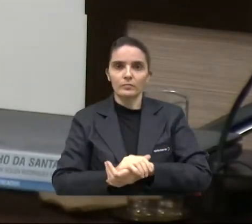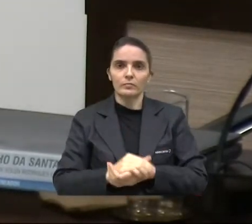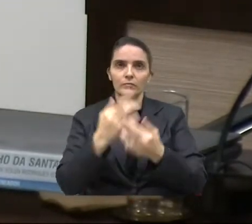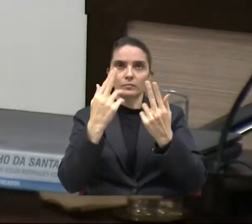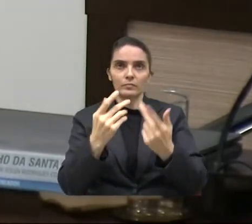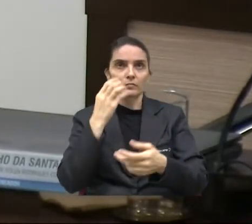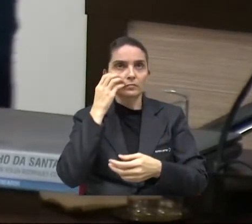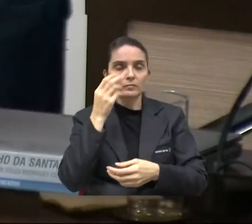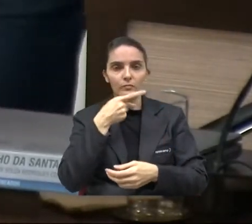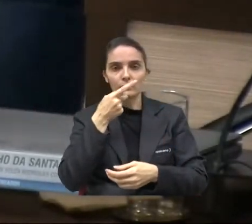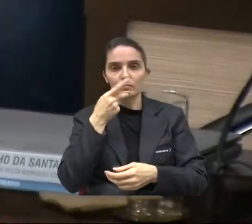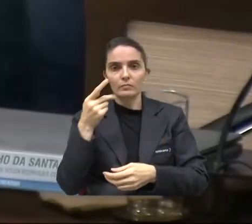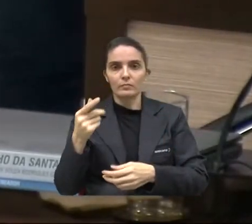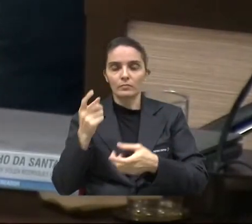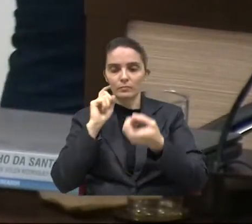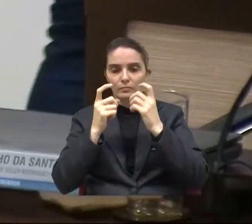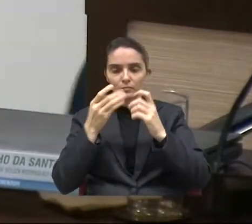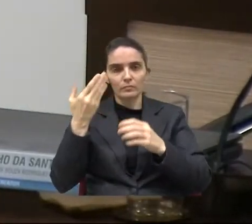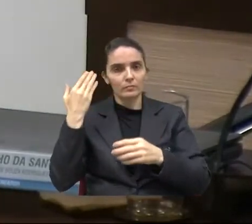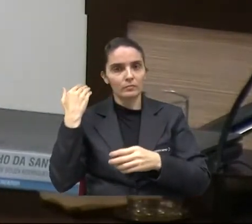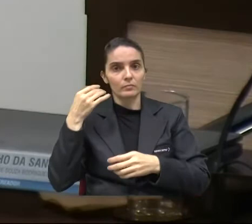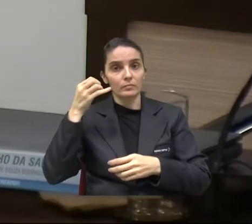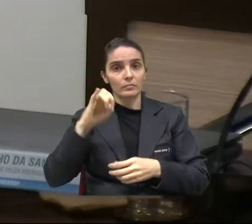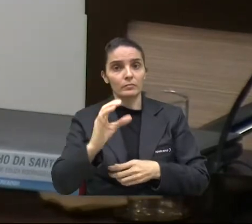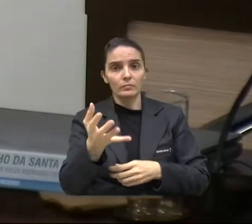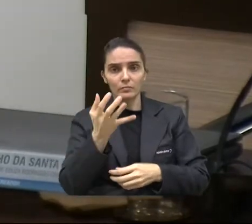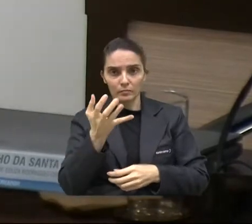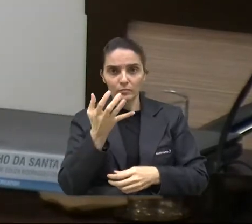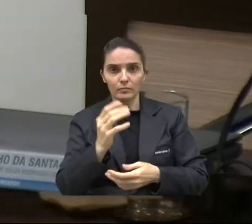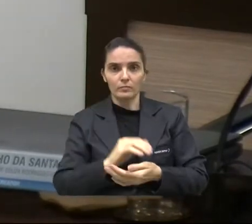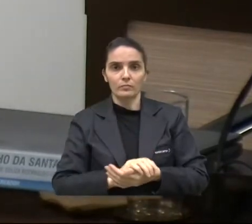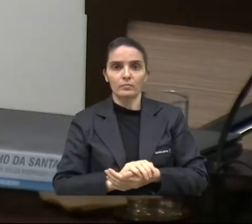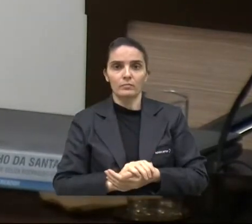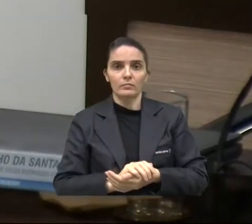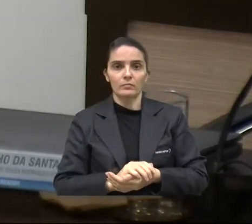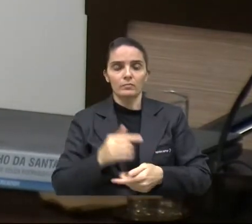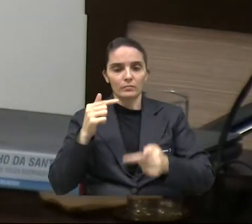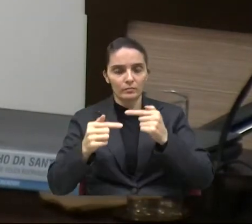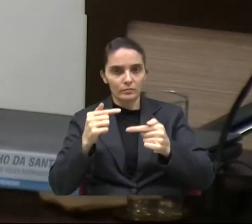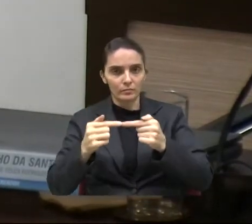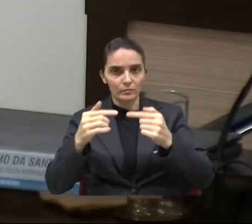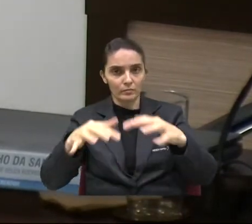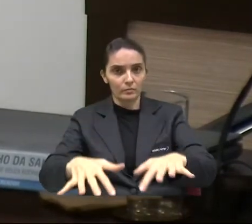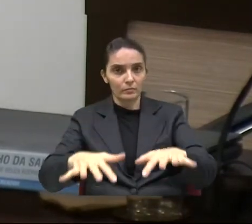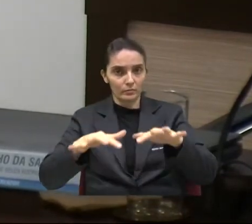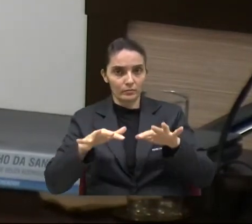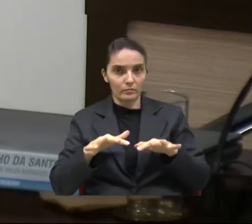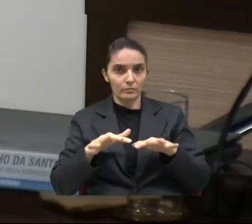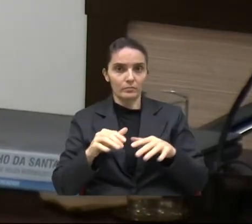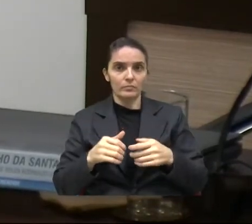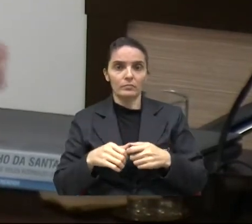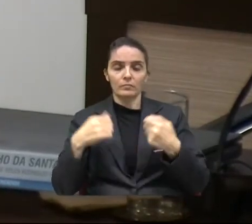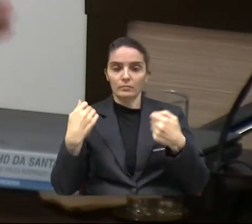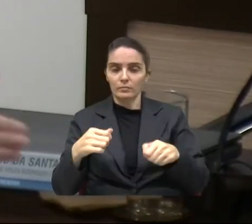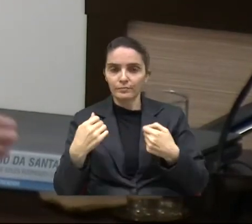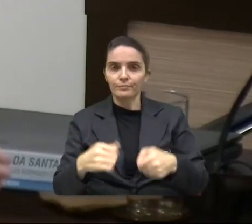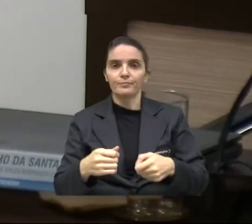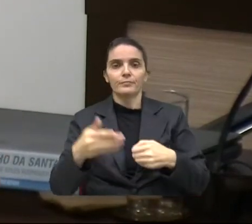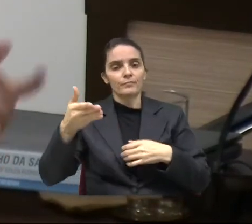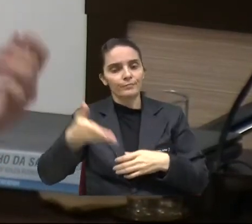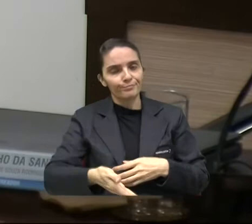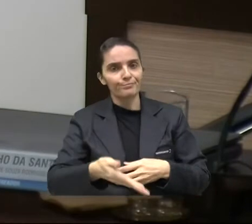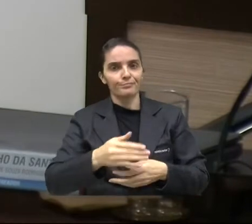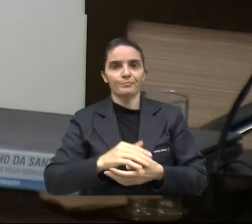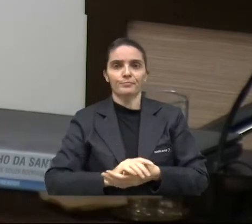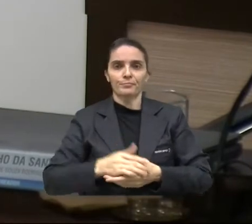passada. Se querem e insistem em trazer esses pontos de debate aqui no plenário, onde nós tínhamos que estar, neste